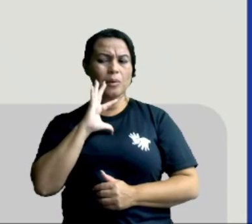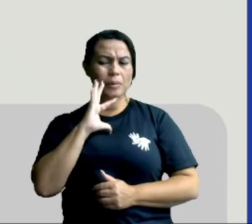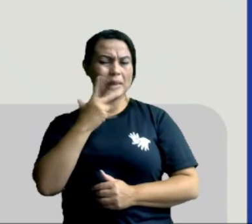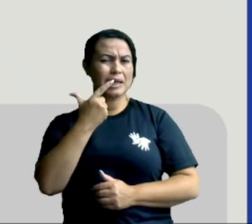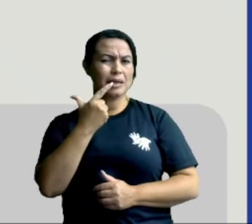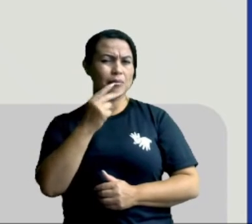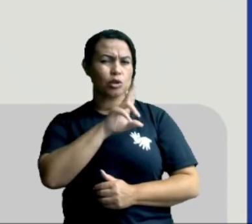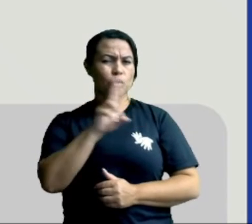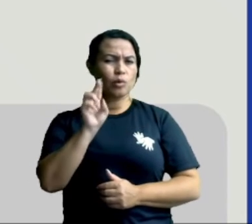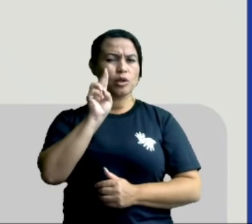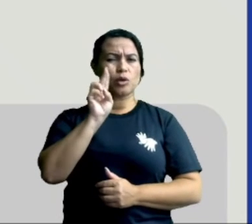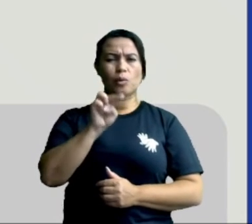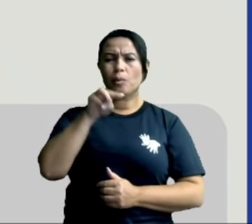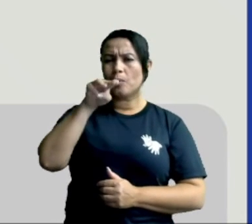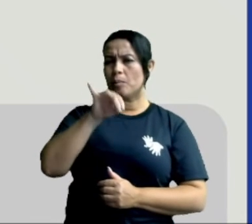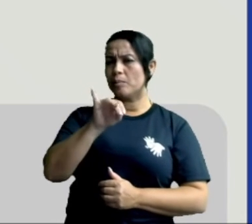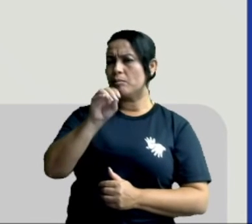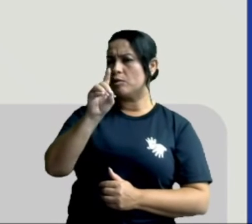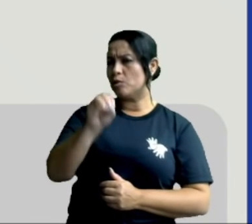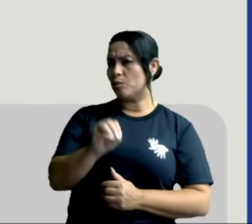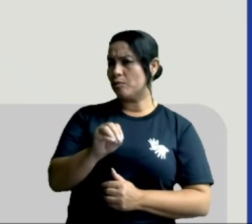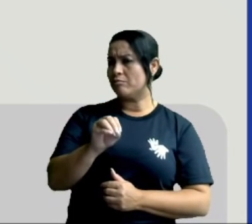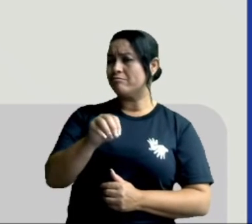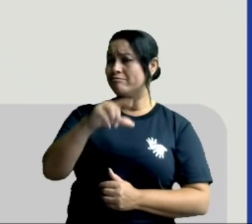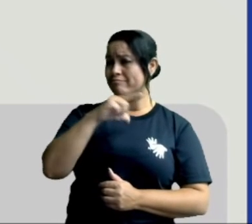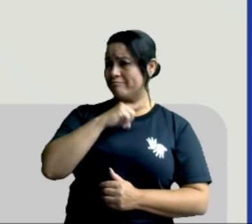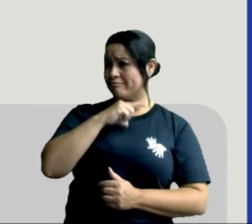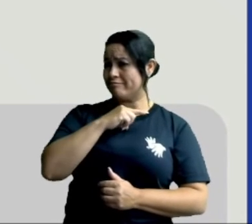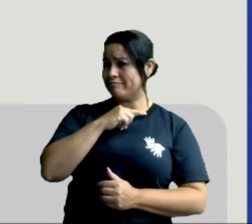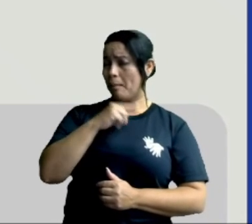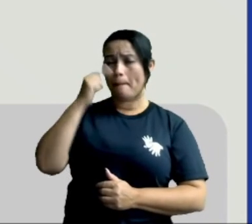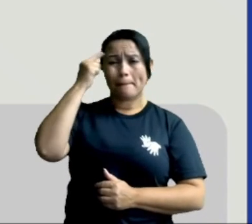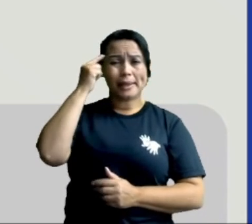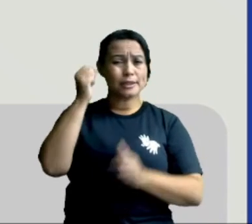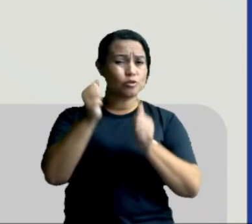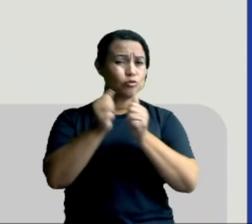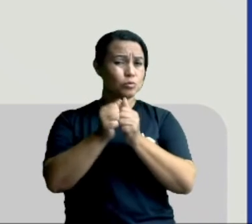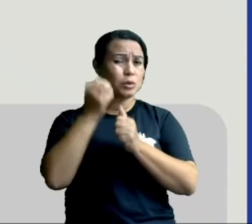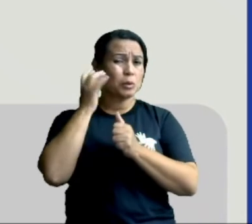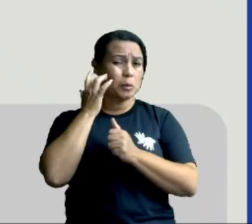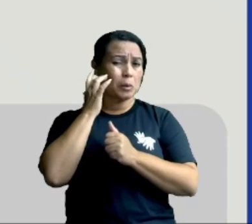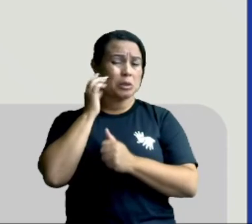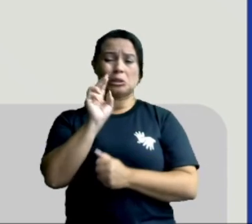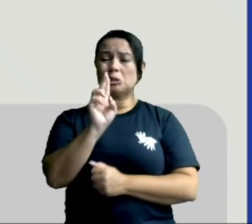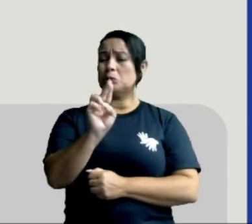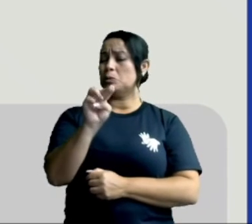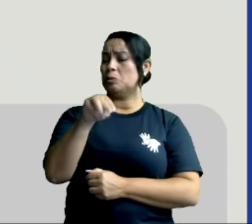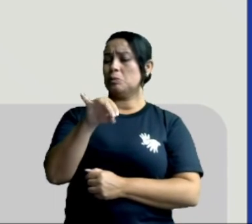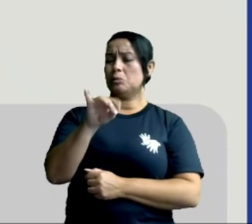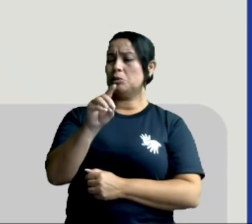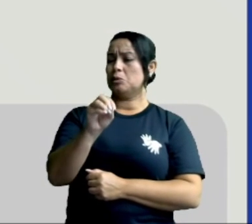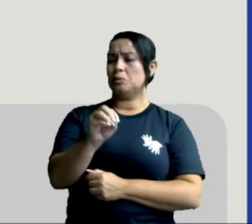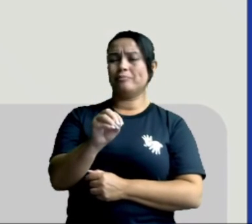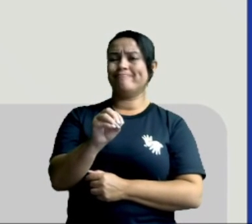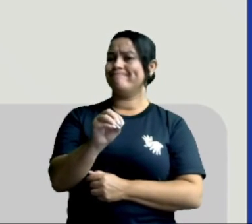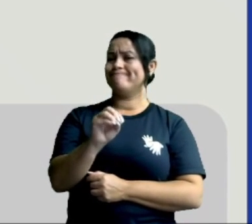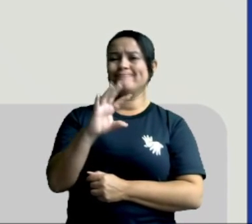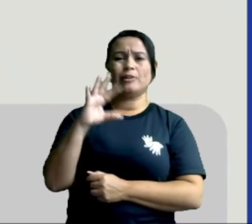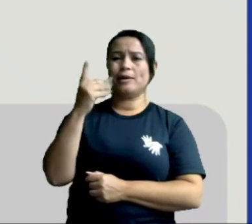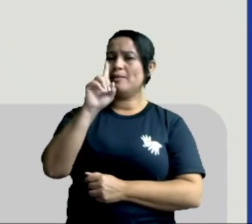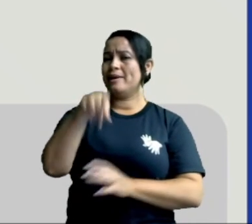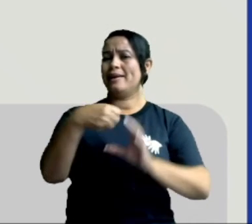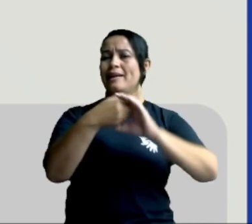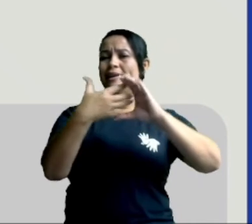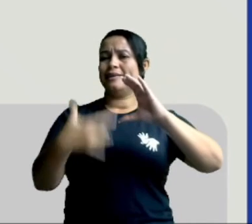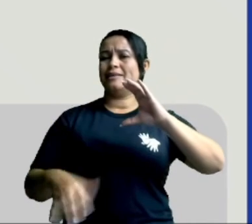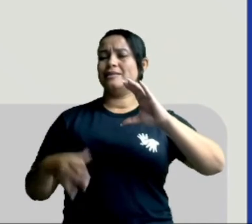clima chamado úmido e aí minha gente pensa comigo eu acho que úmido não é clima é